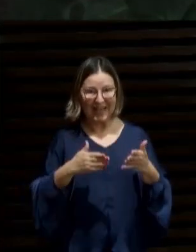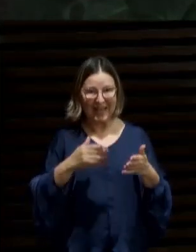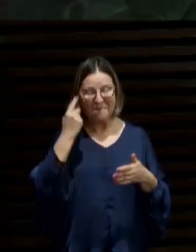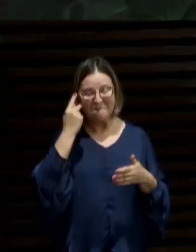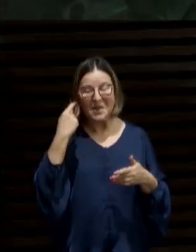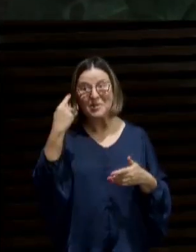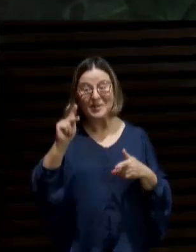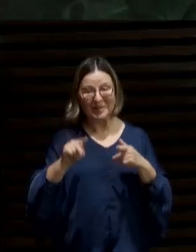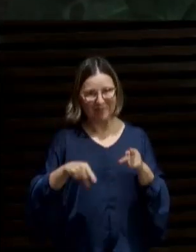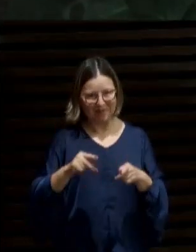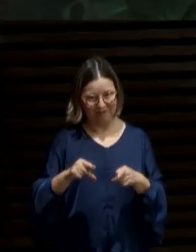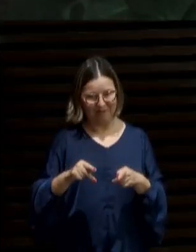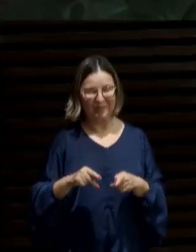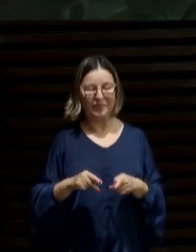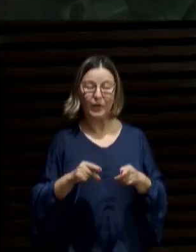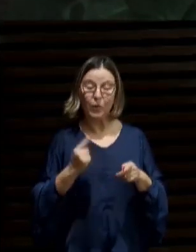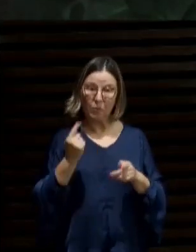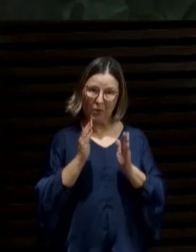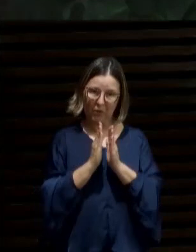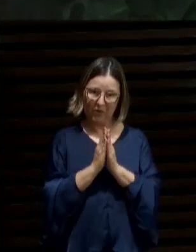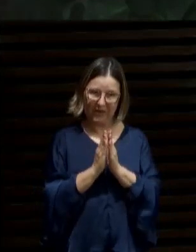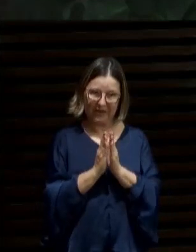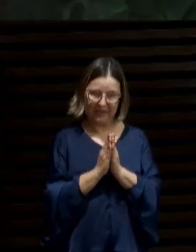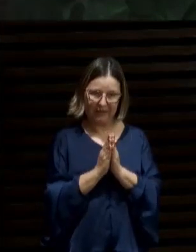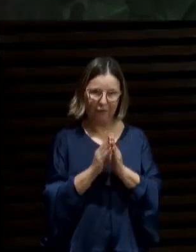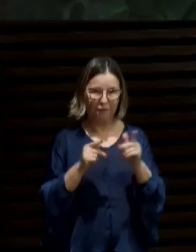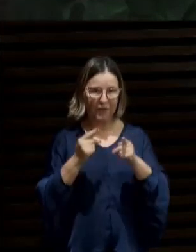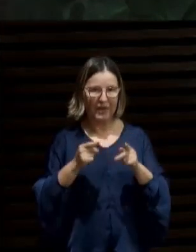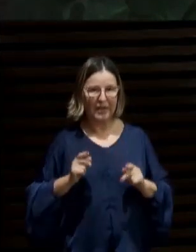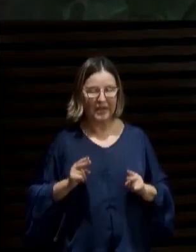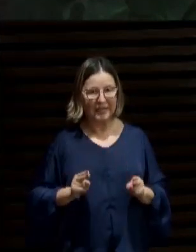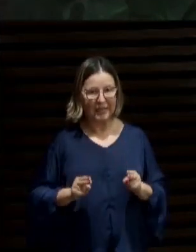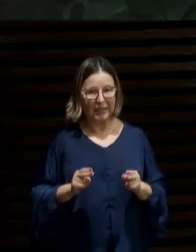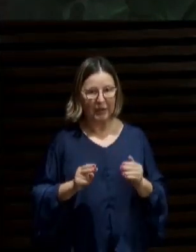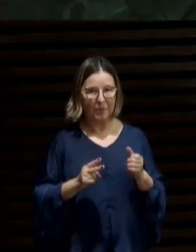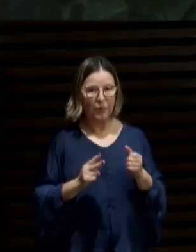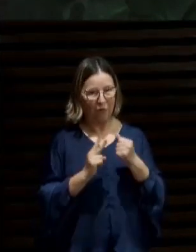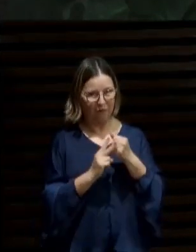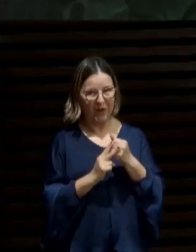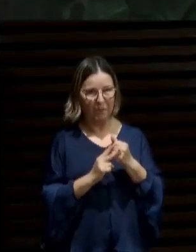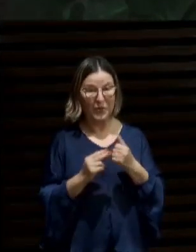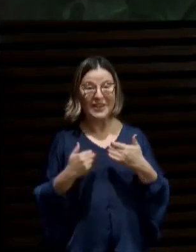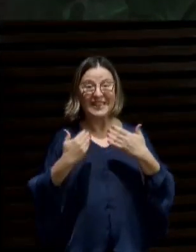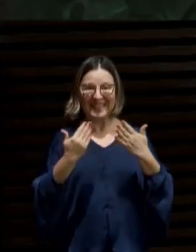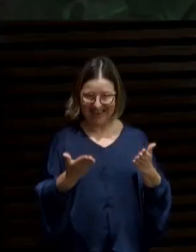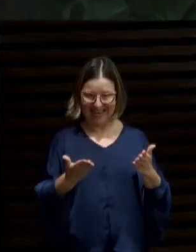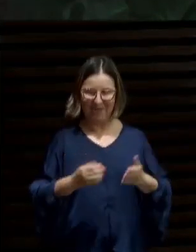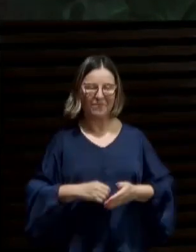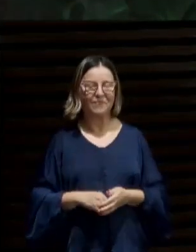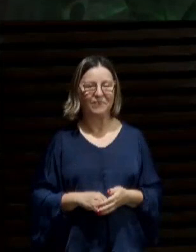que existe muitas vezes o verbo dar, deu, dando. E o